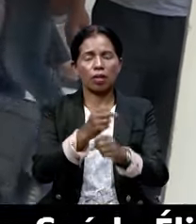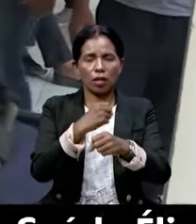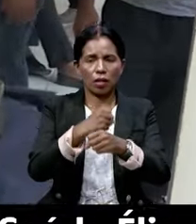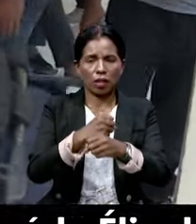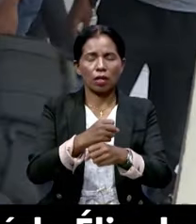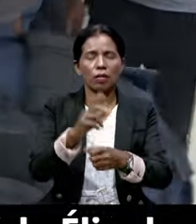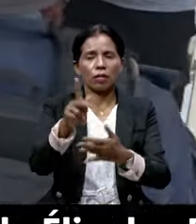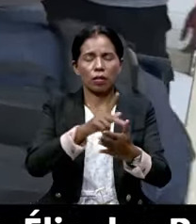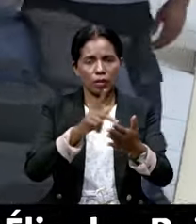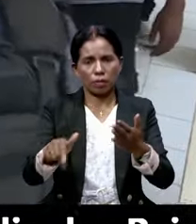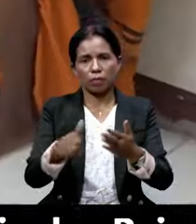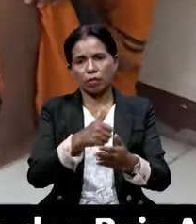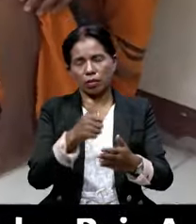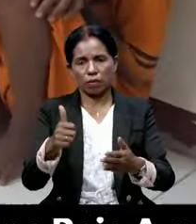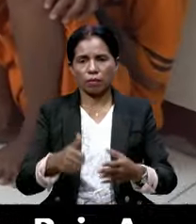ruma.